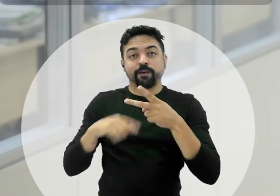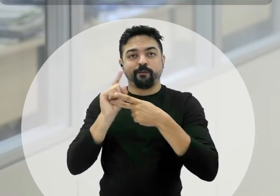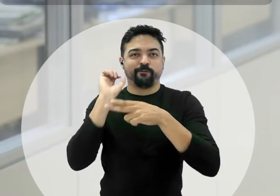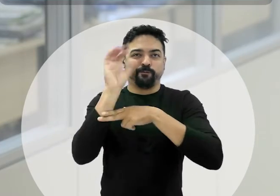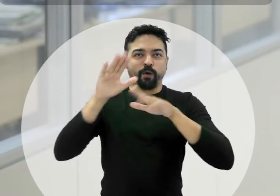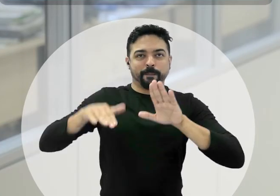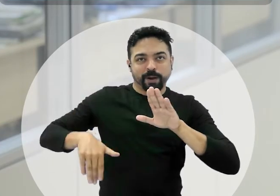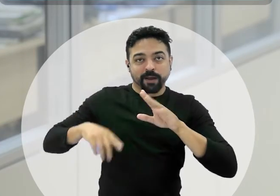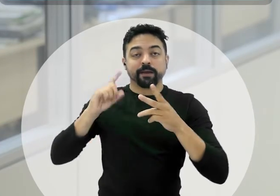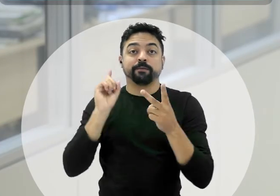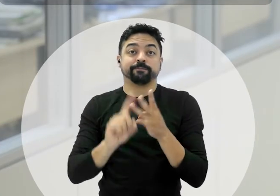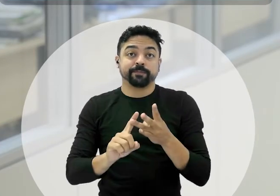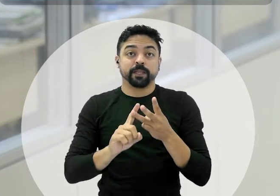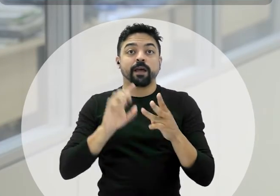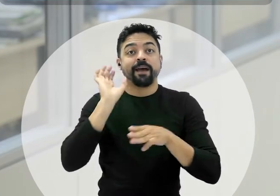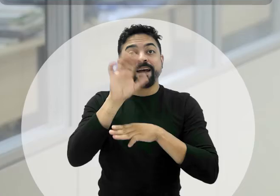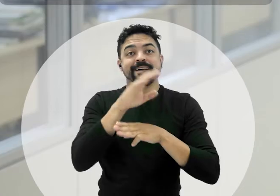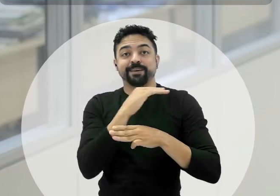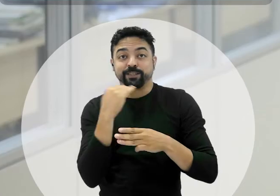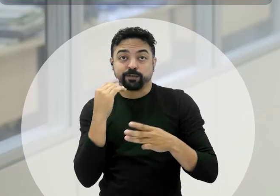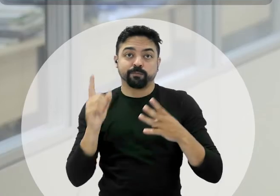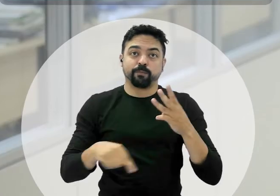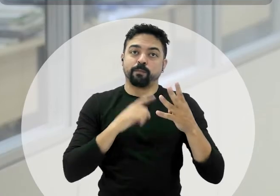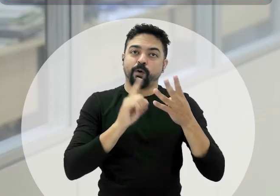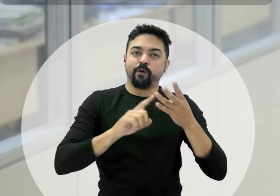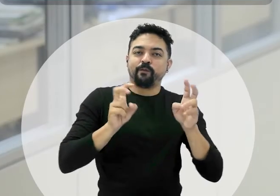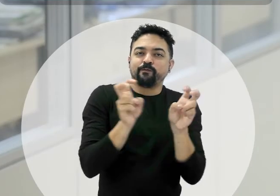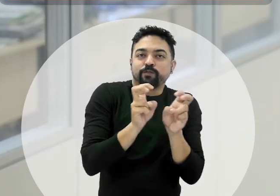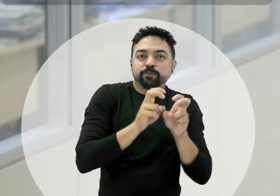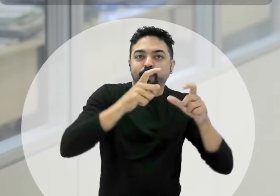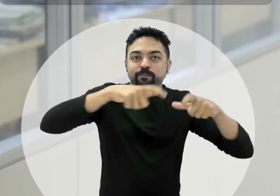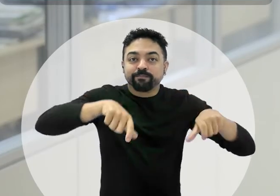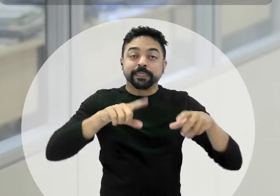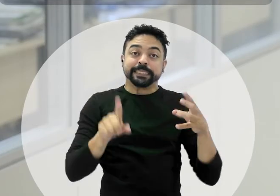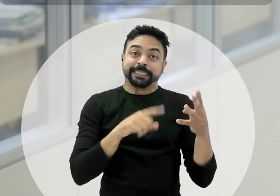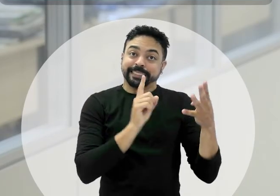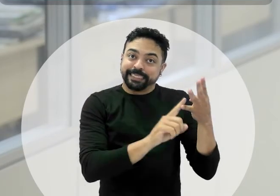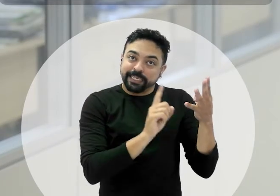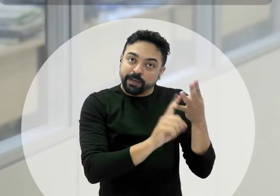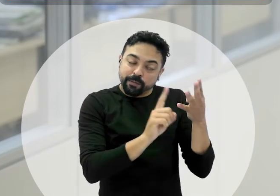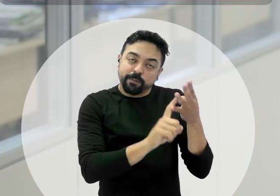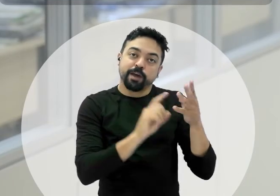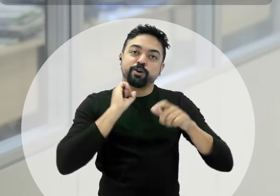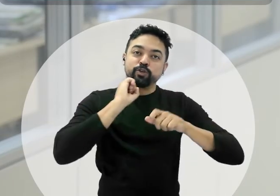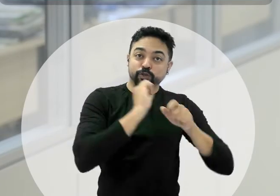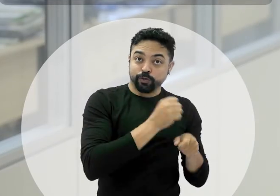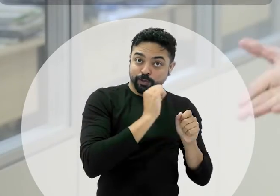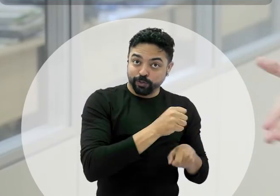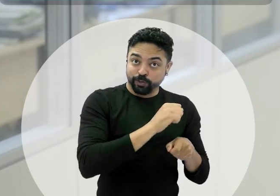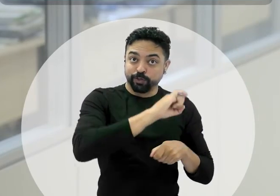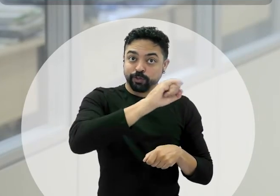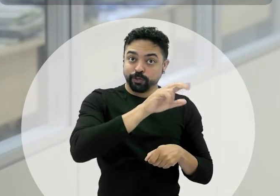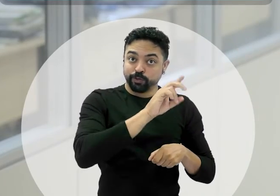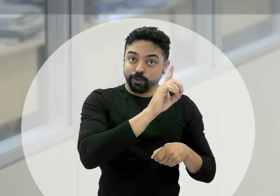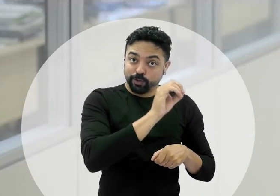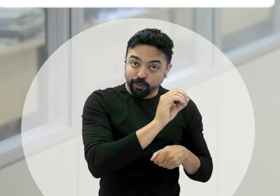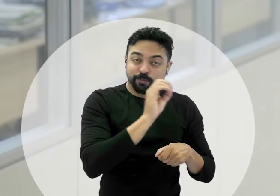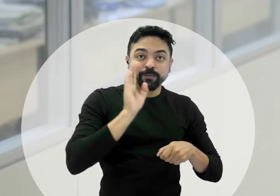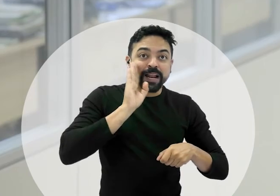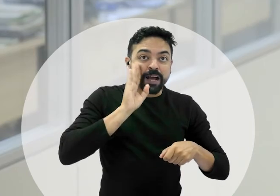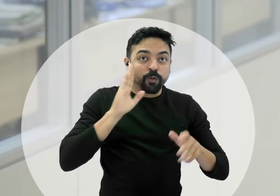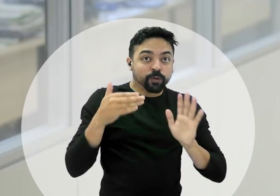praia, handball, futebol de campo e judô. Então, muito boa sorte aos alunos atletas de todas as